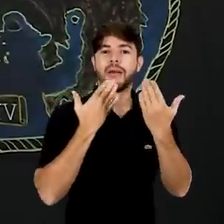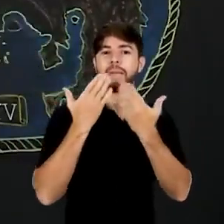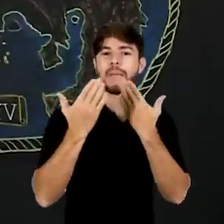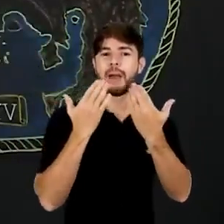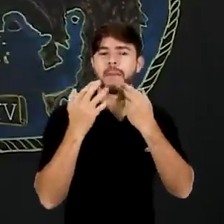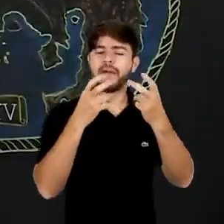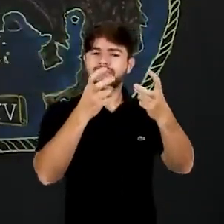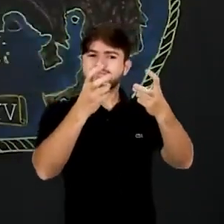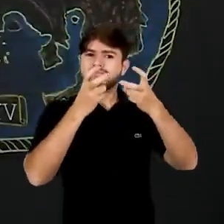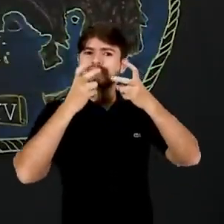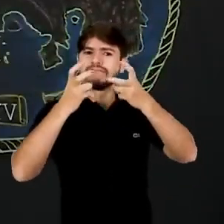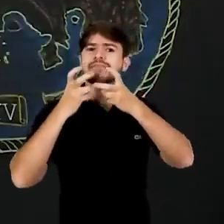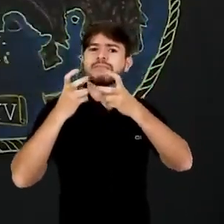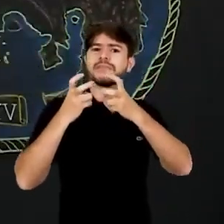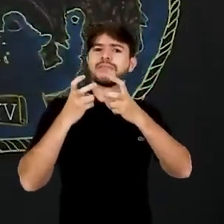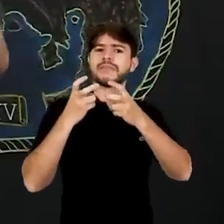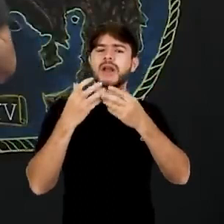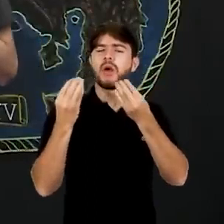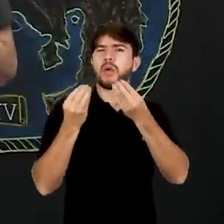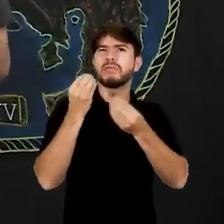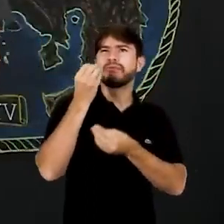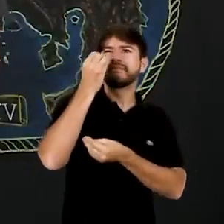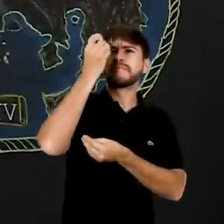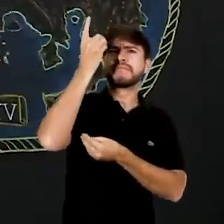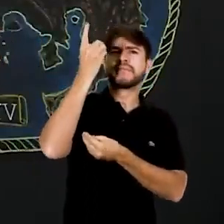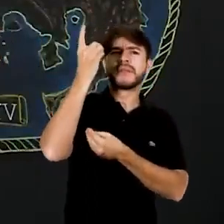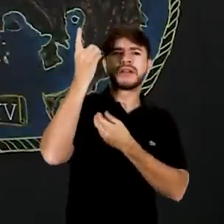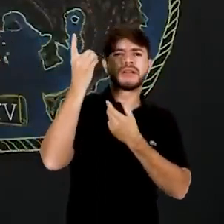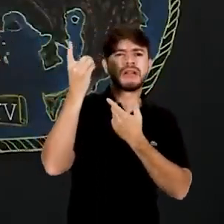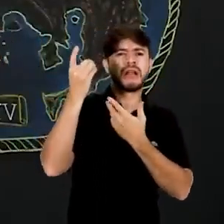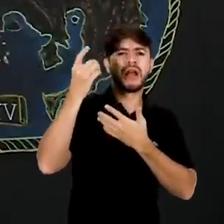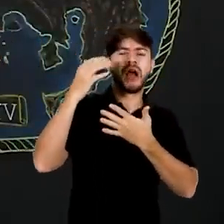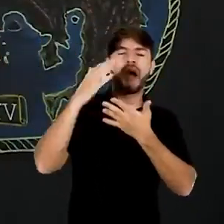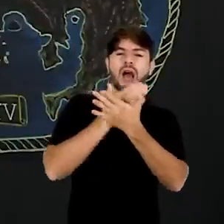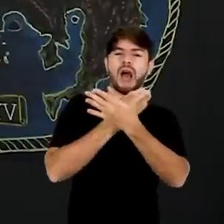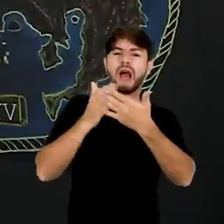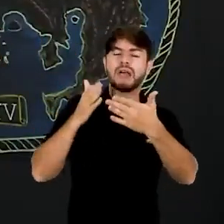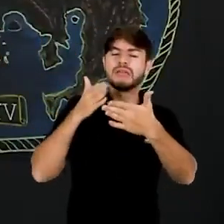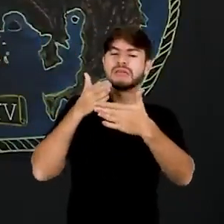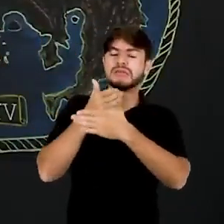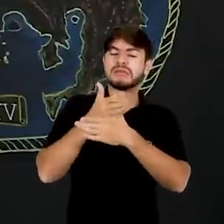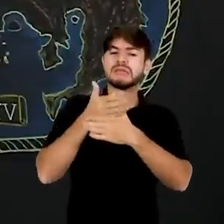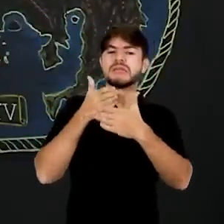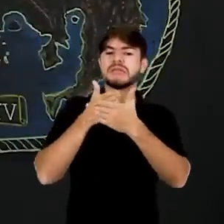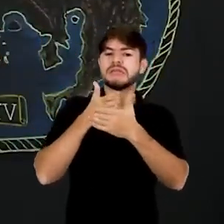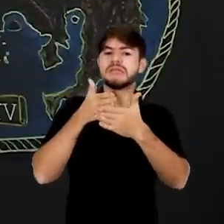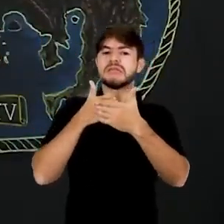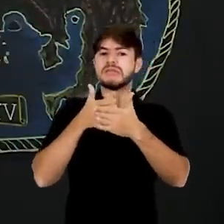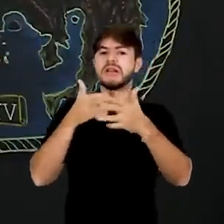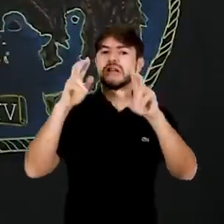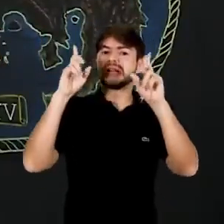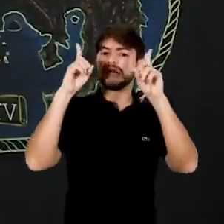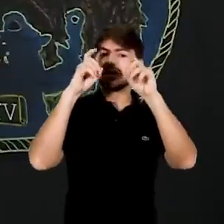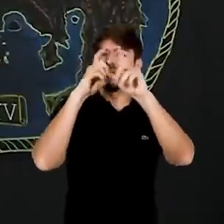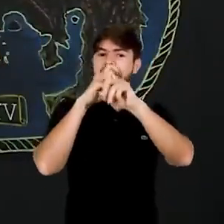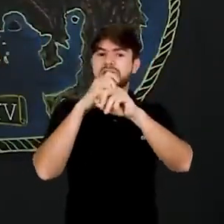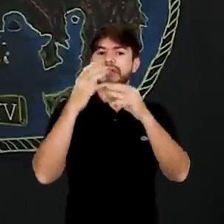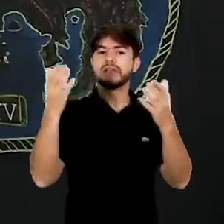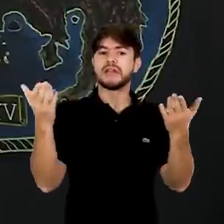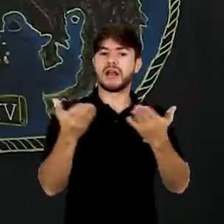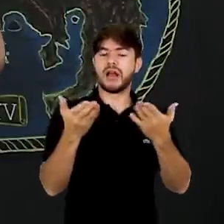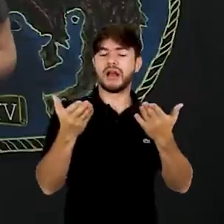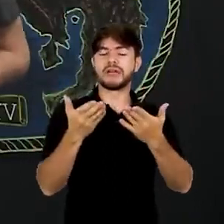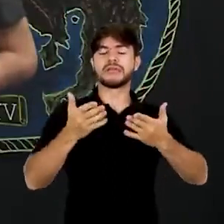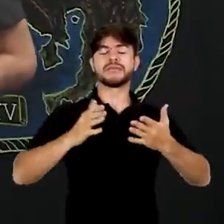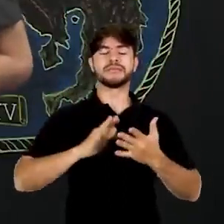gente perceber como é que essas ideias ela têm algumas implicações complicadas e trazer isso para a discussão dentro do